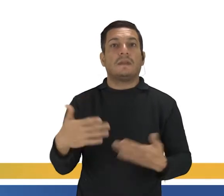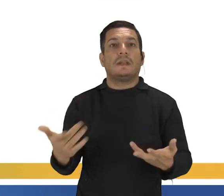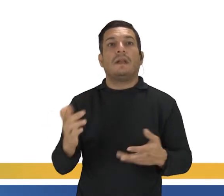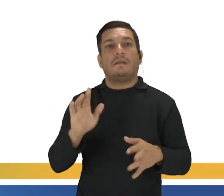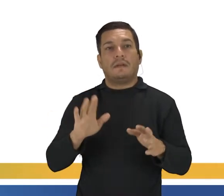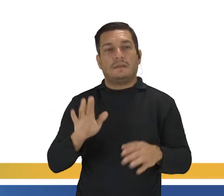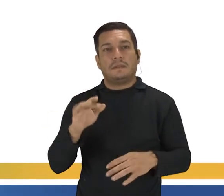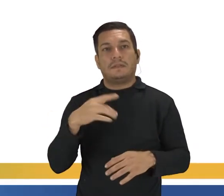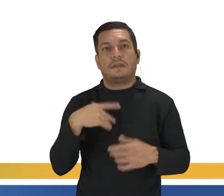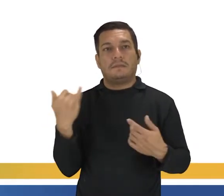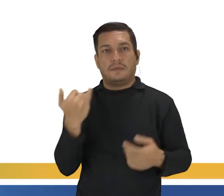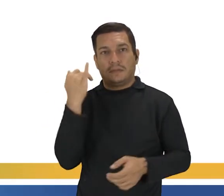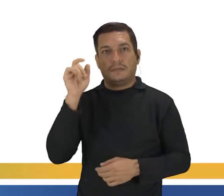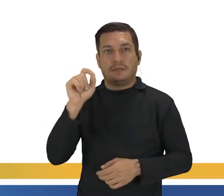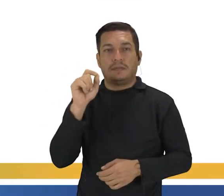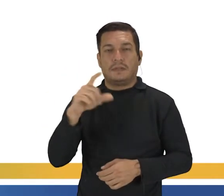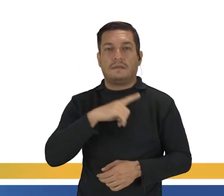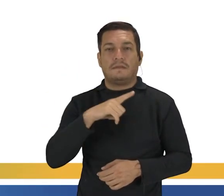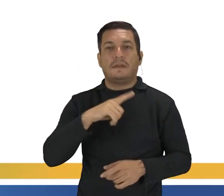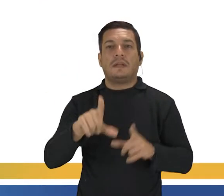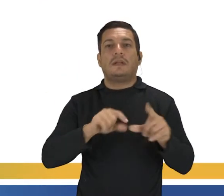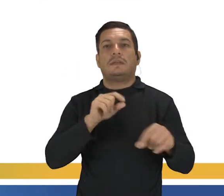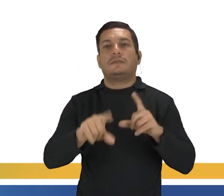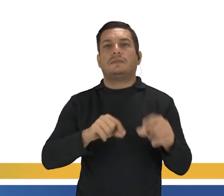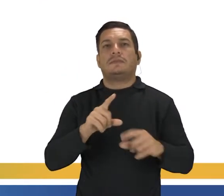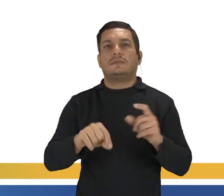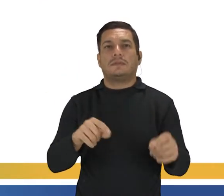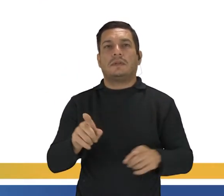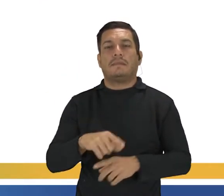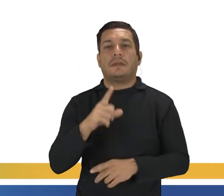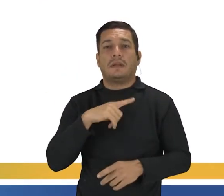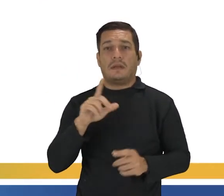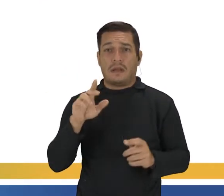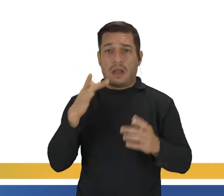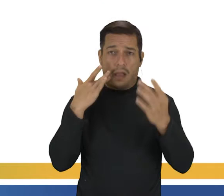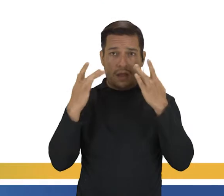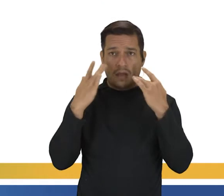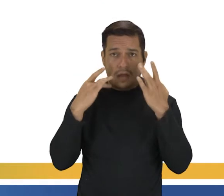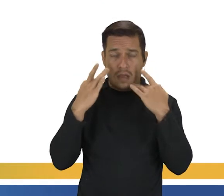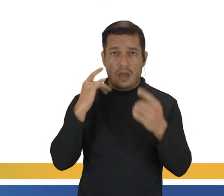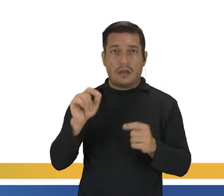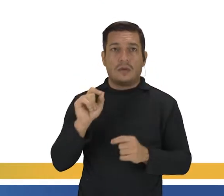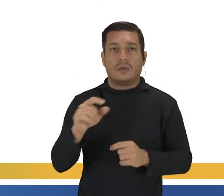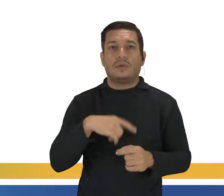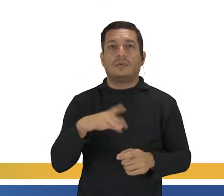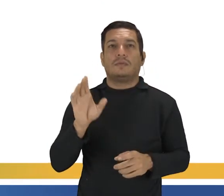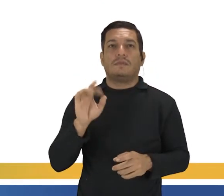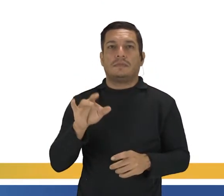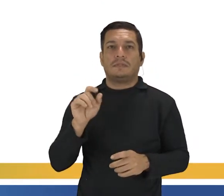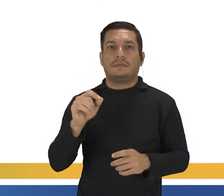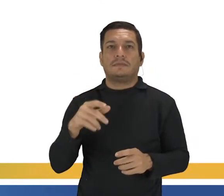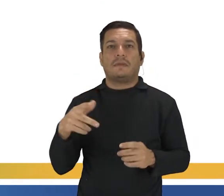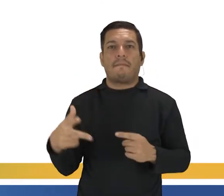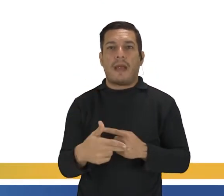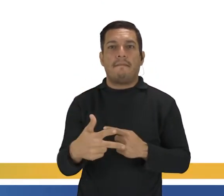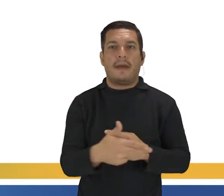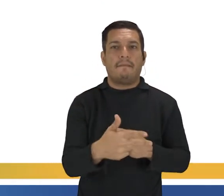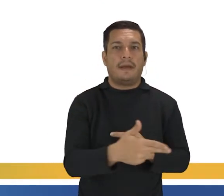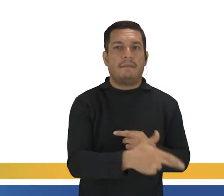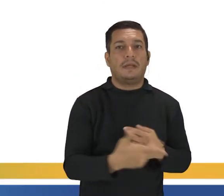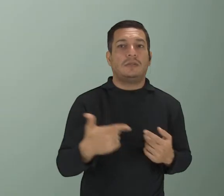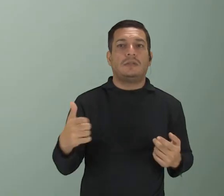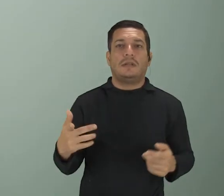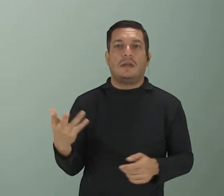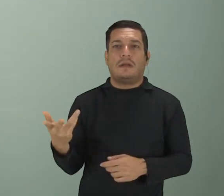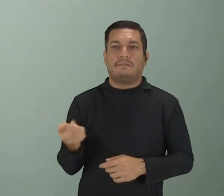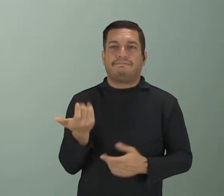Então, talvez seja necessário fazer algumas escolhas para que a peça não fique uma colcha de retalhos sem qualquer